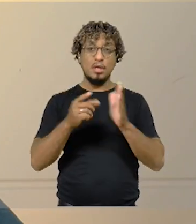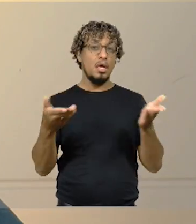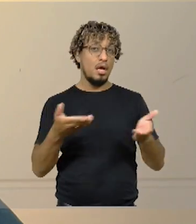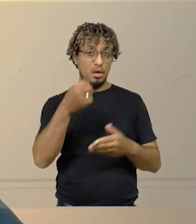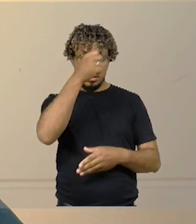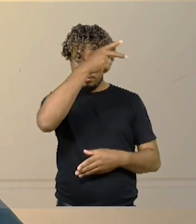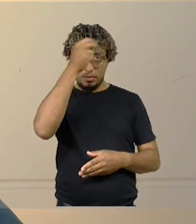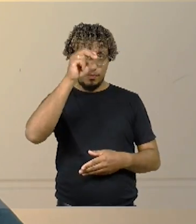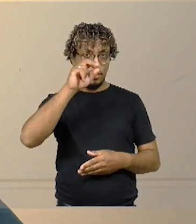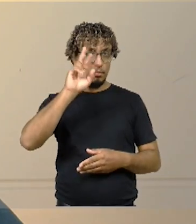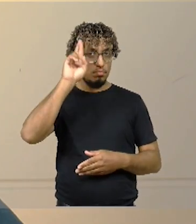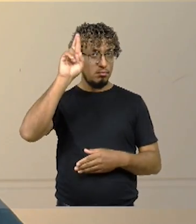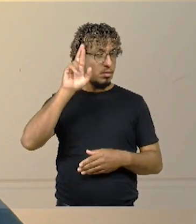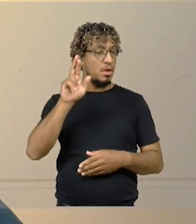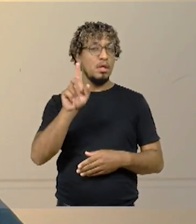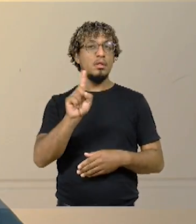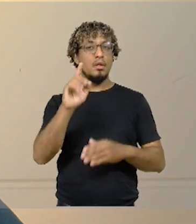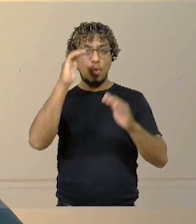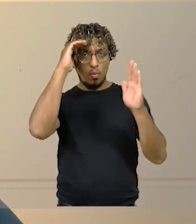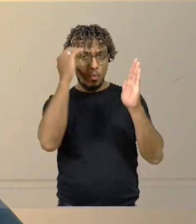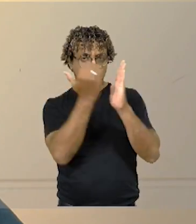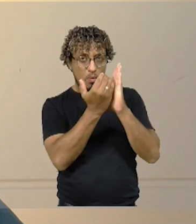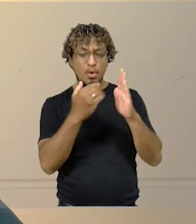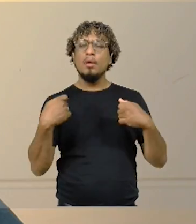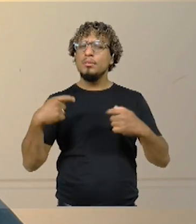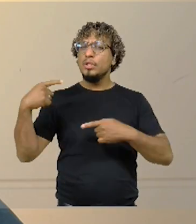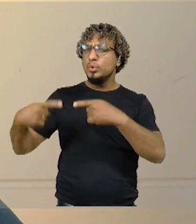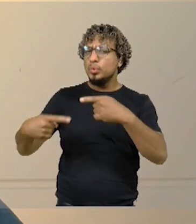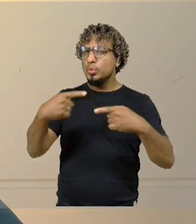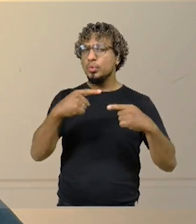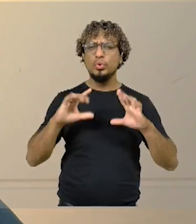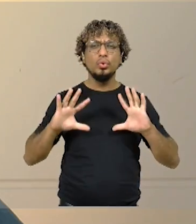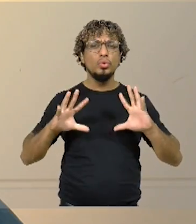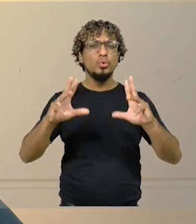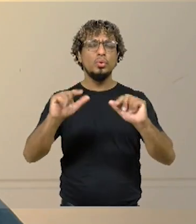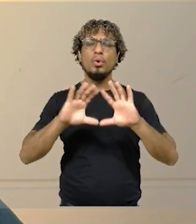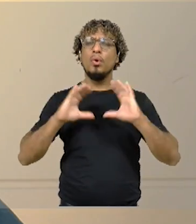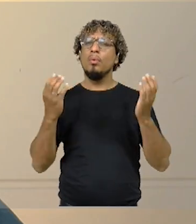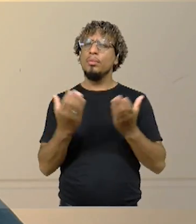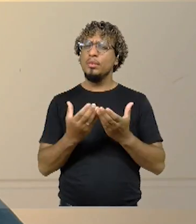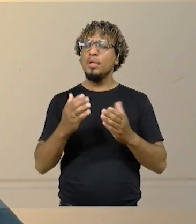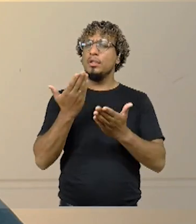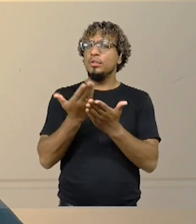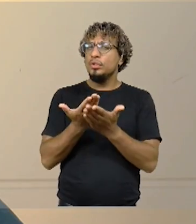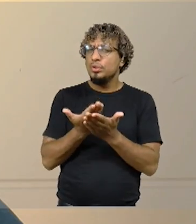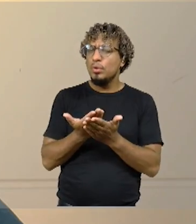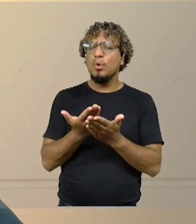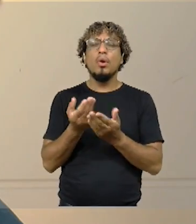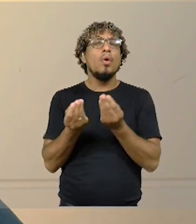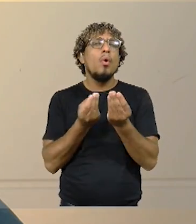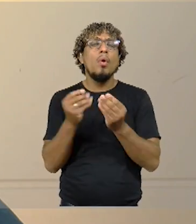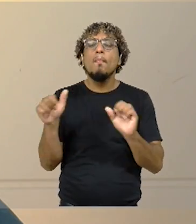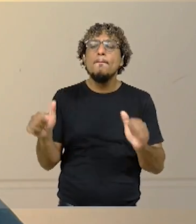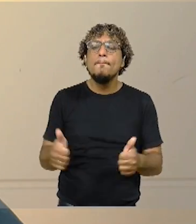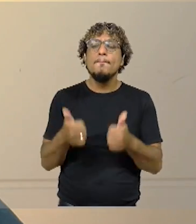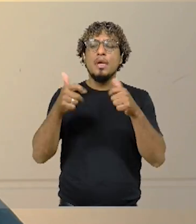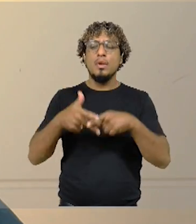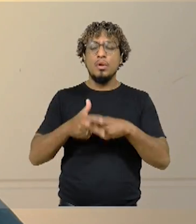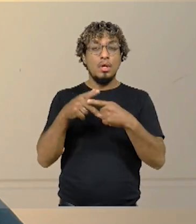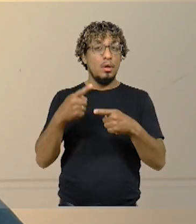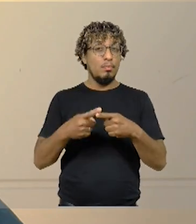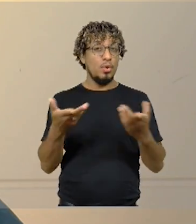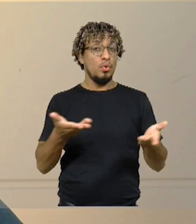ter a educação ambiental, você tem que ter a educação patrimonial de proteção ao nosso centro histórico, você tem que ter também,